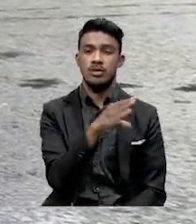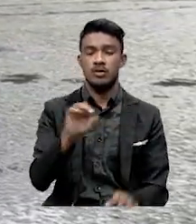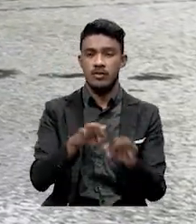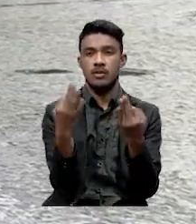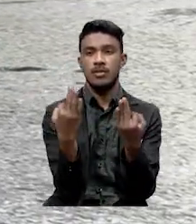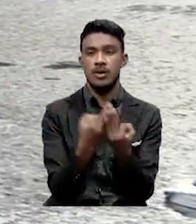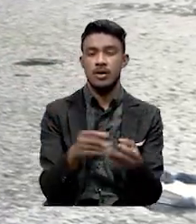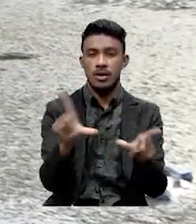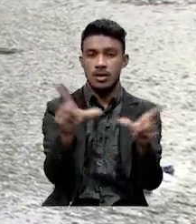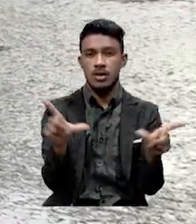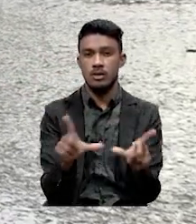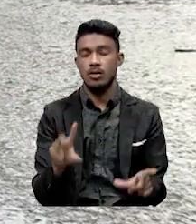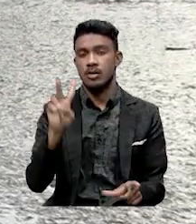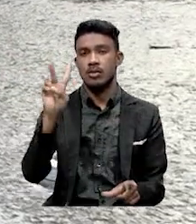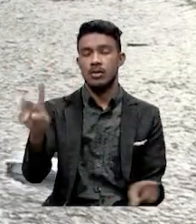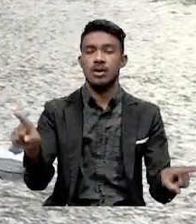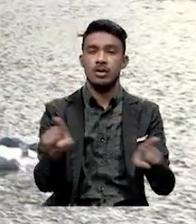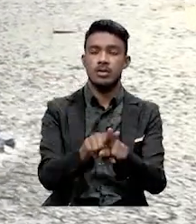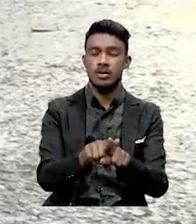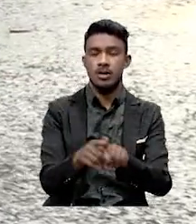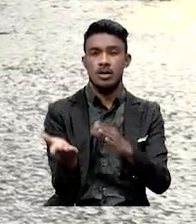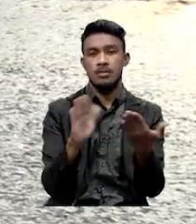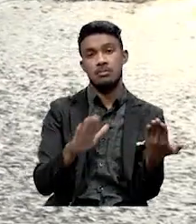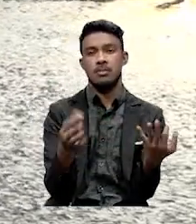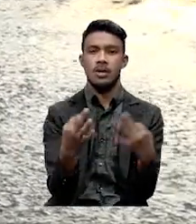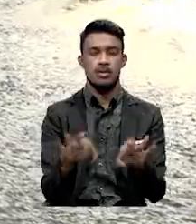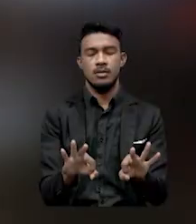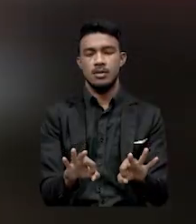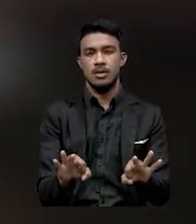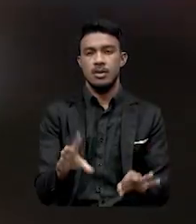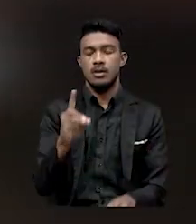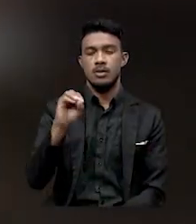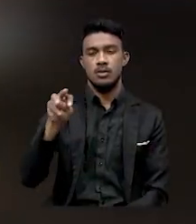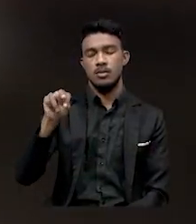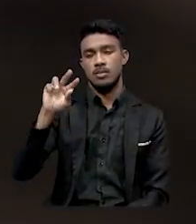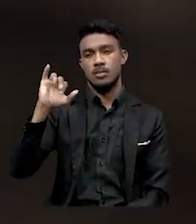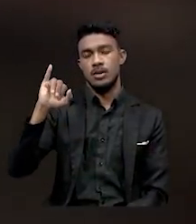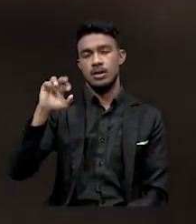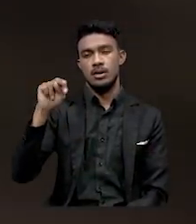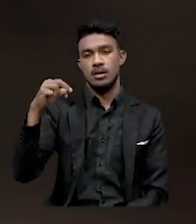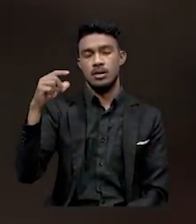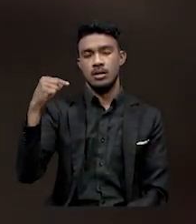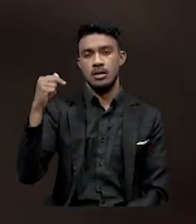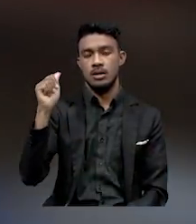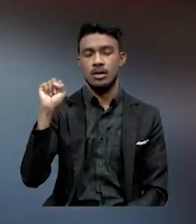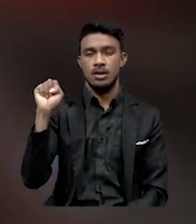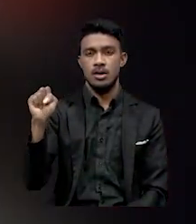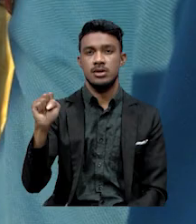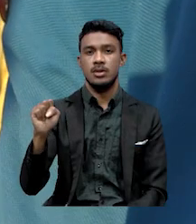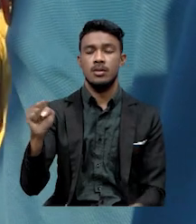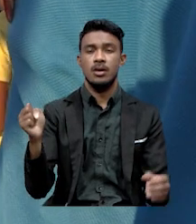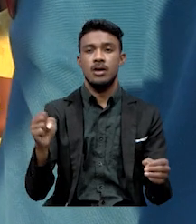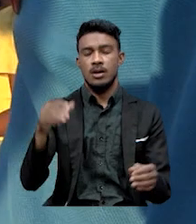Rua katak Luis Gama mate ona. Domingas Gama informa antes ne nia aman mos problema